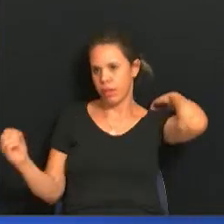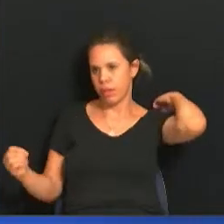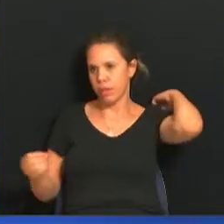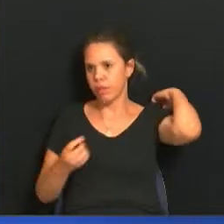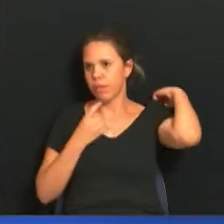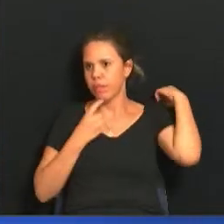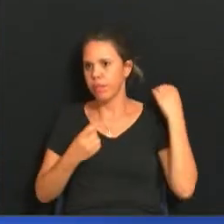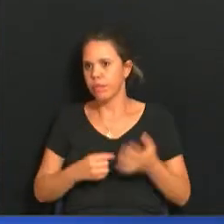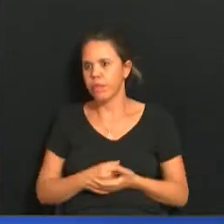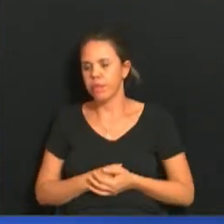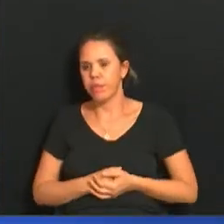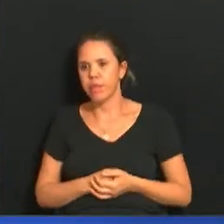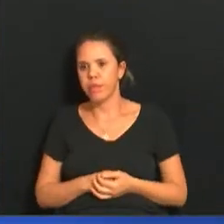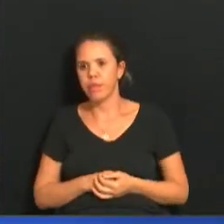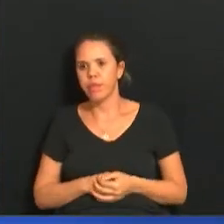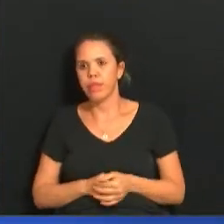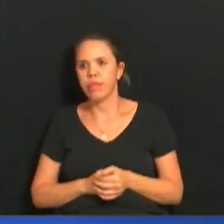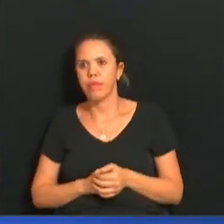Campinas.